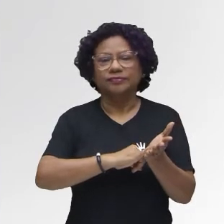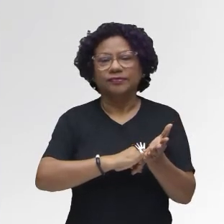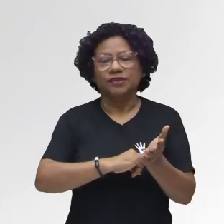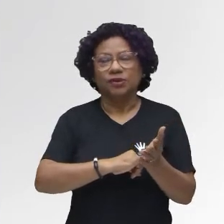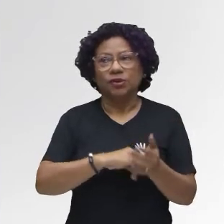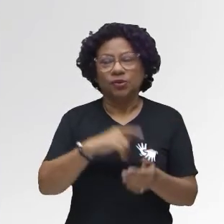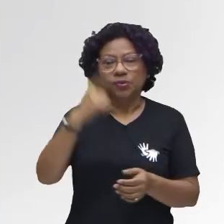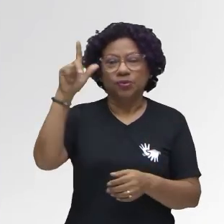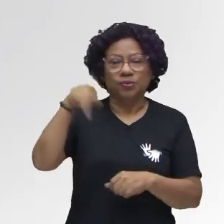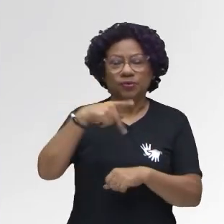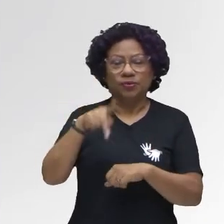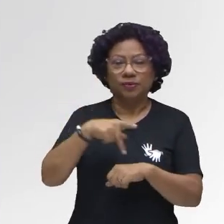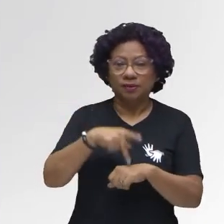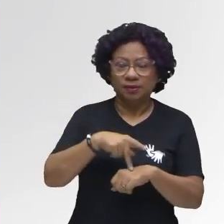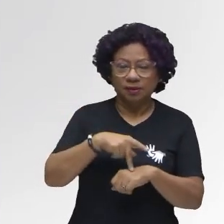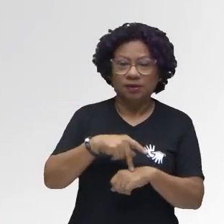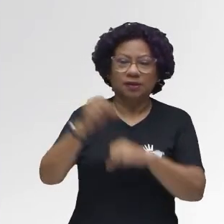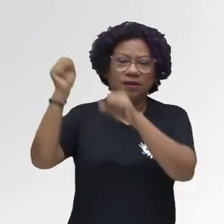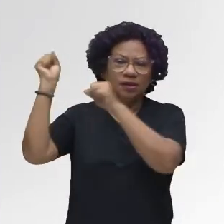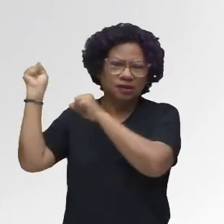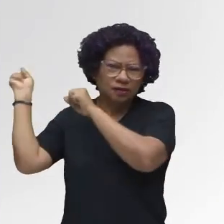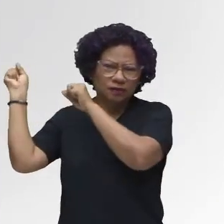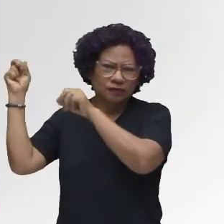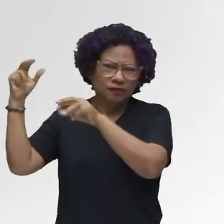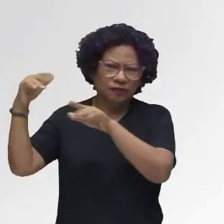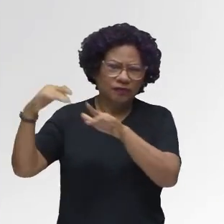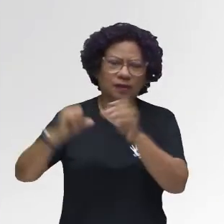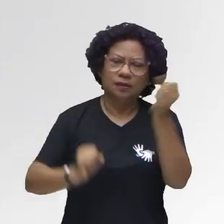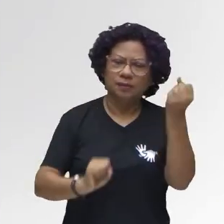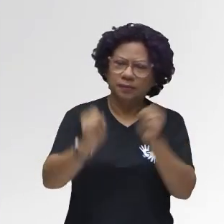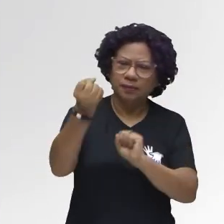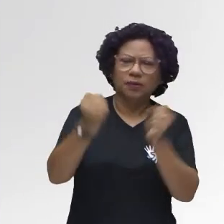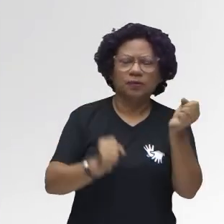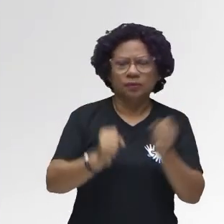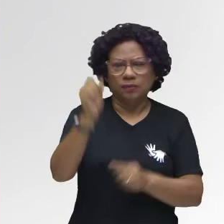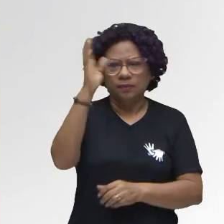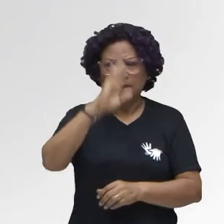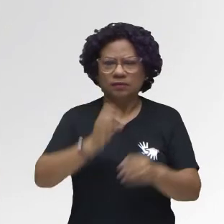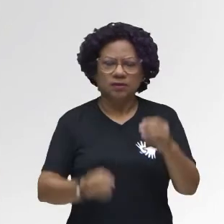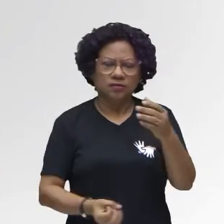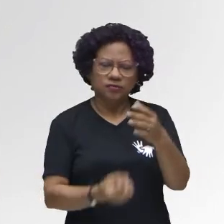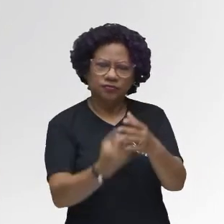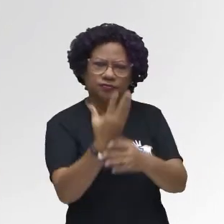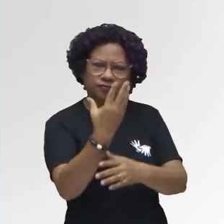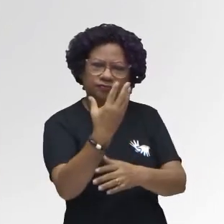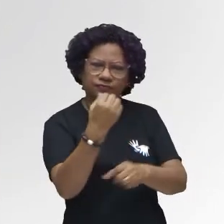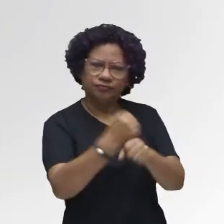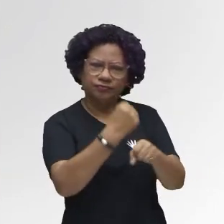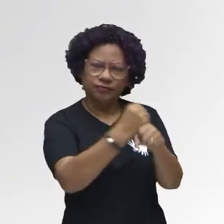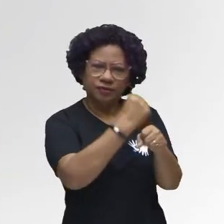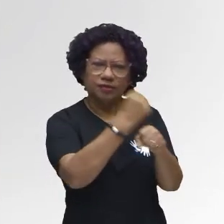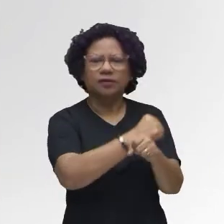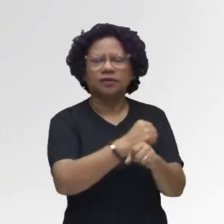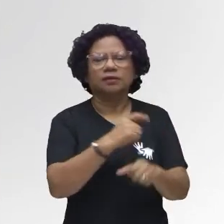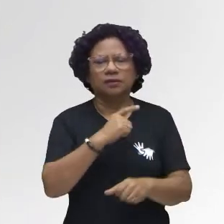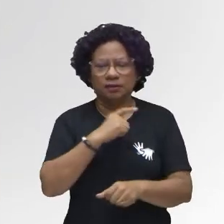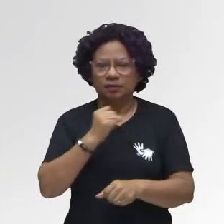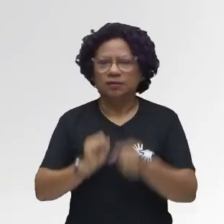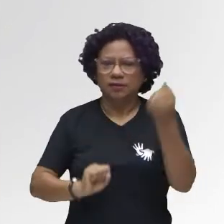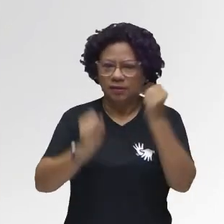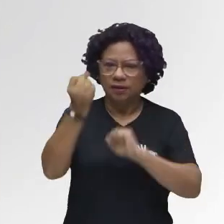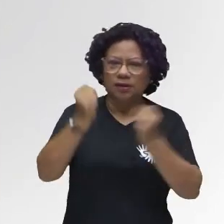Então, empresas de todo mundo são incentivadas a vir para dentro do Brasil devido a essas 4 principais características: mão de obra